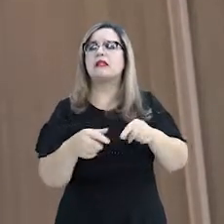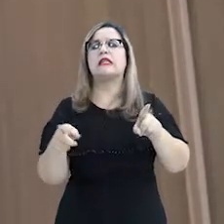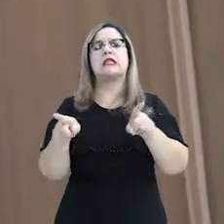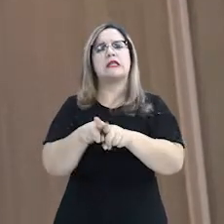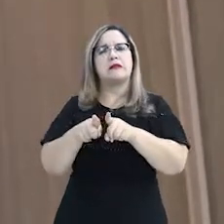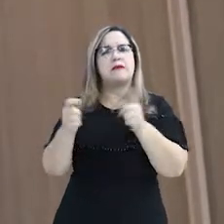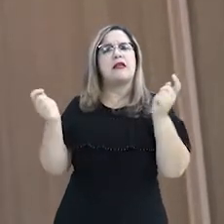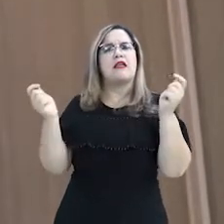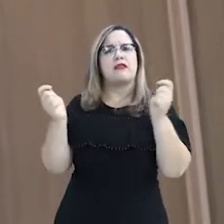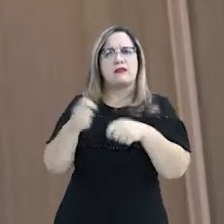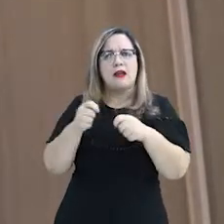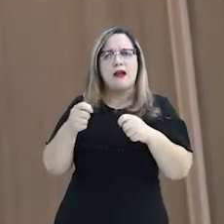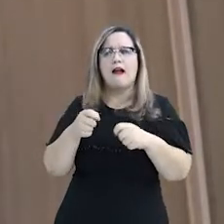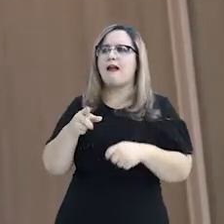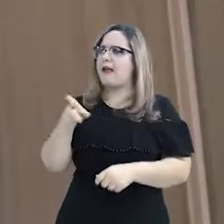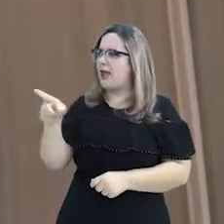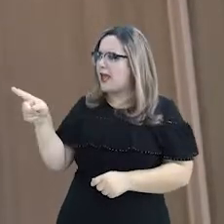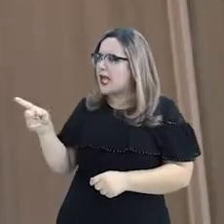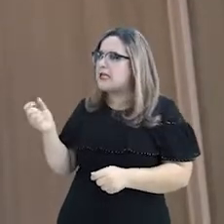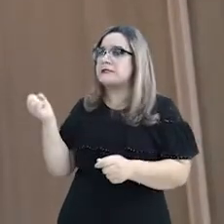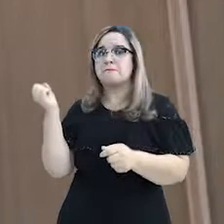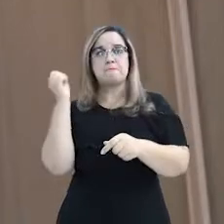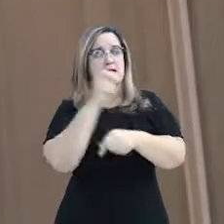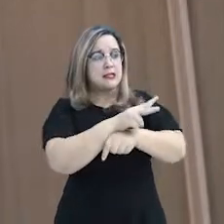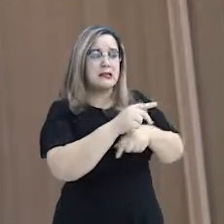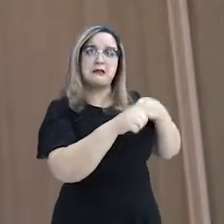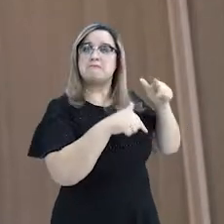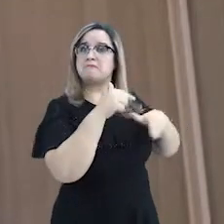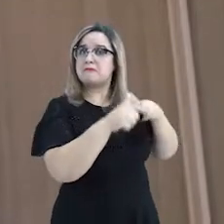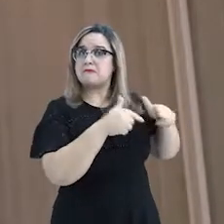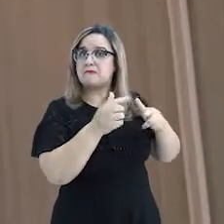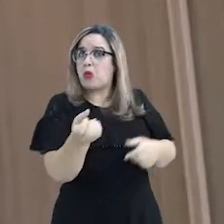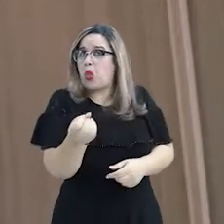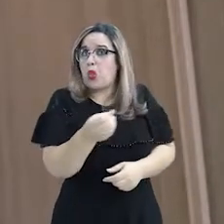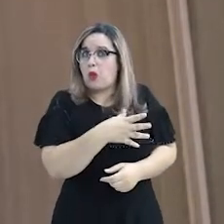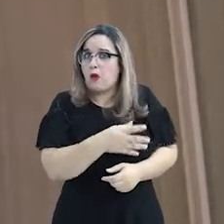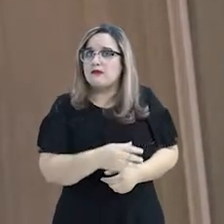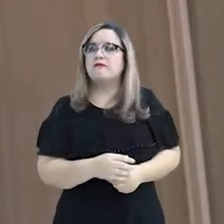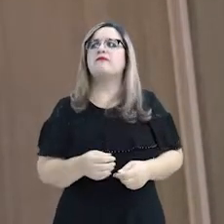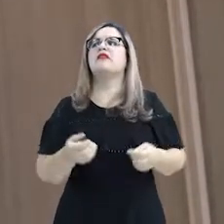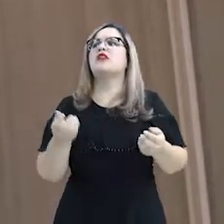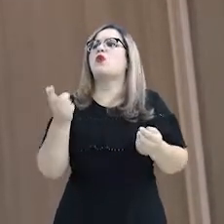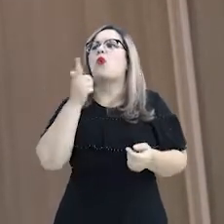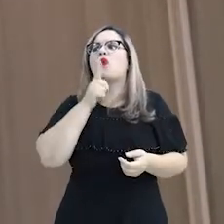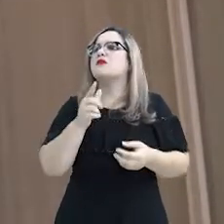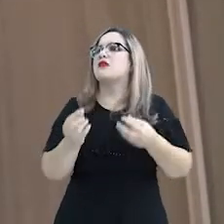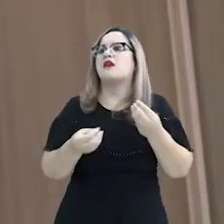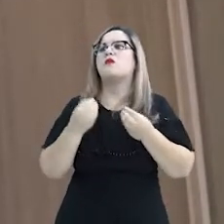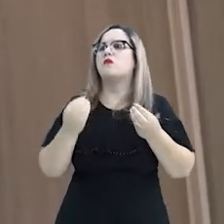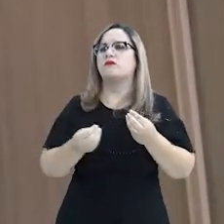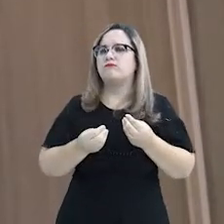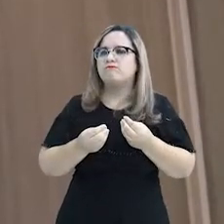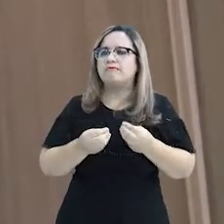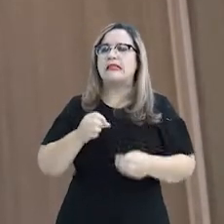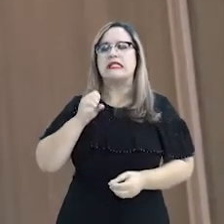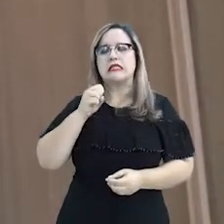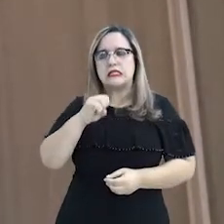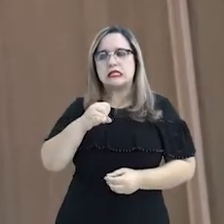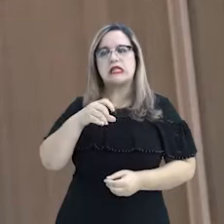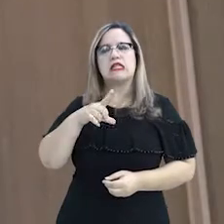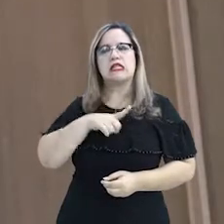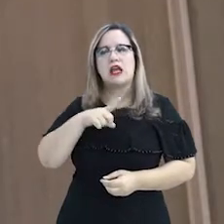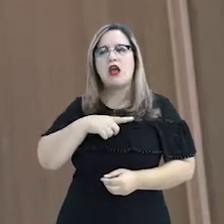que ele tenha condições de ser reinserido no mercado de trabalho. E tudo isso só se